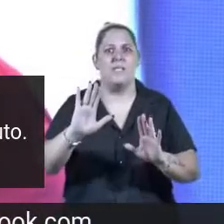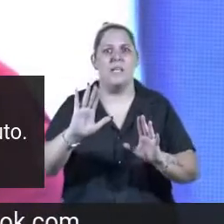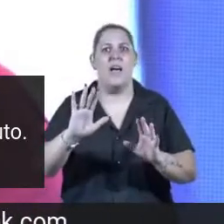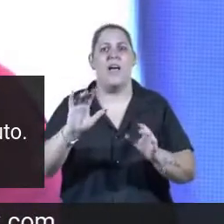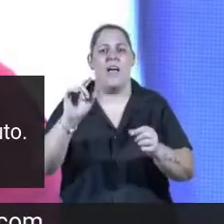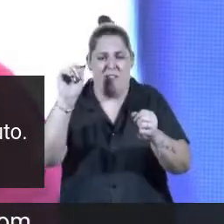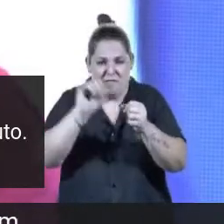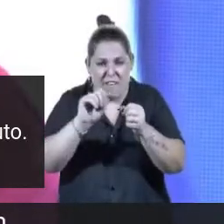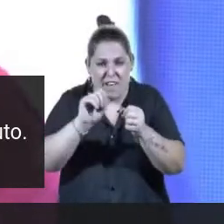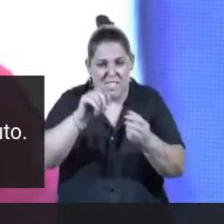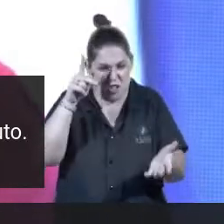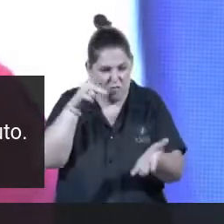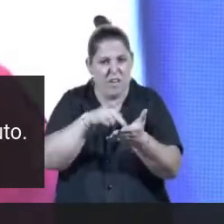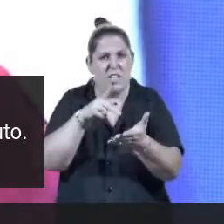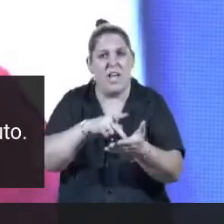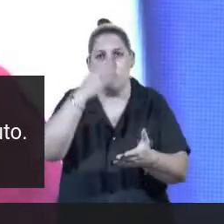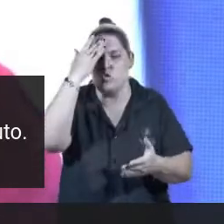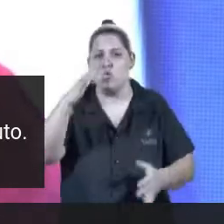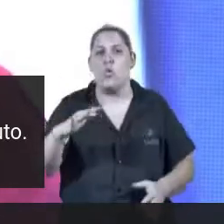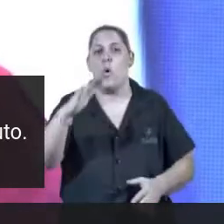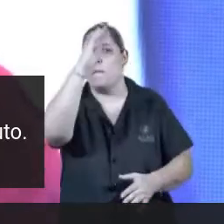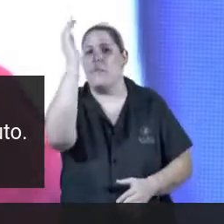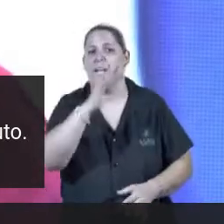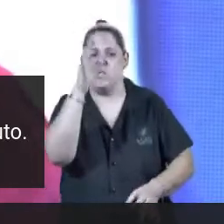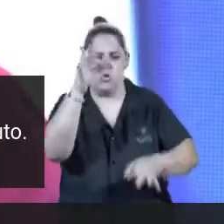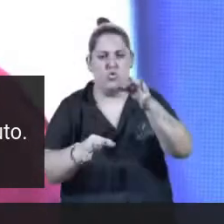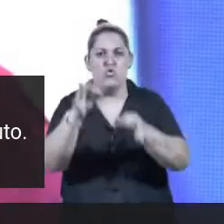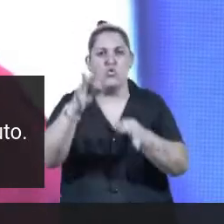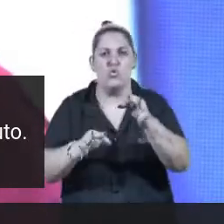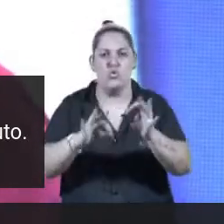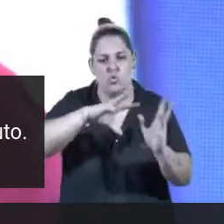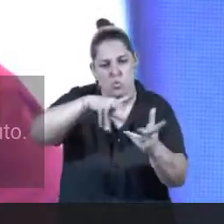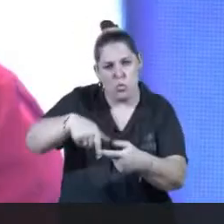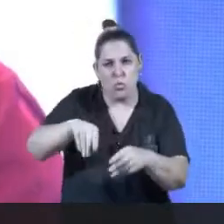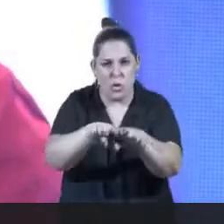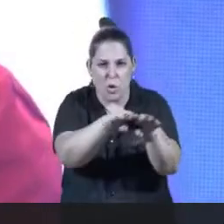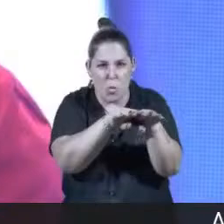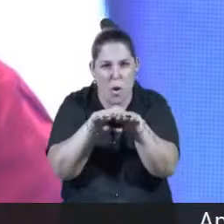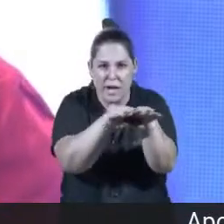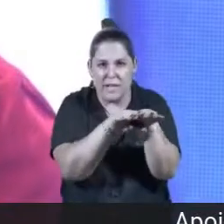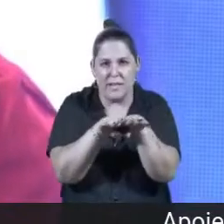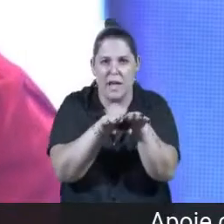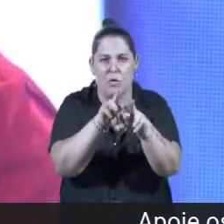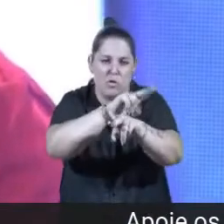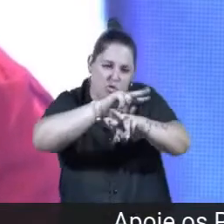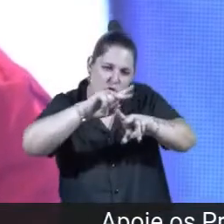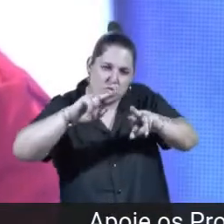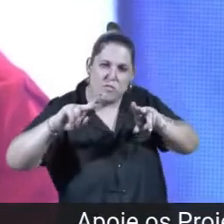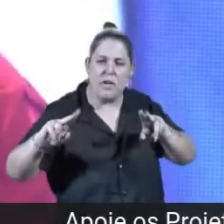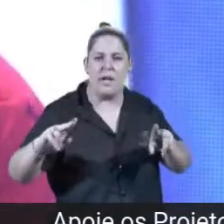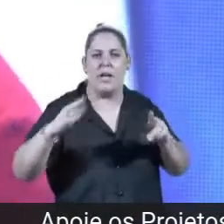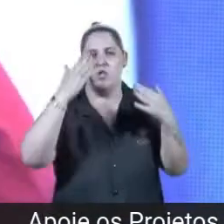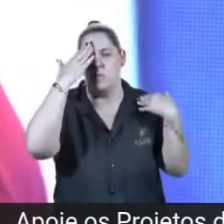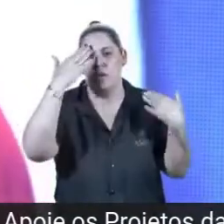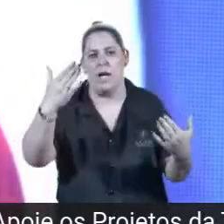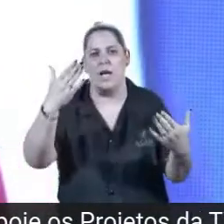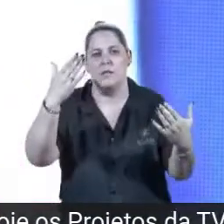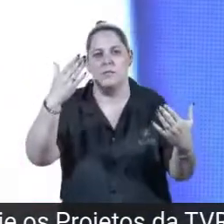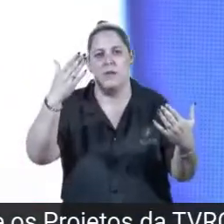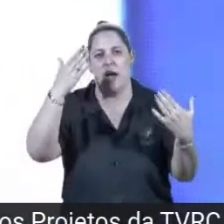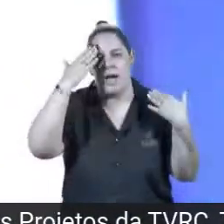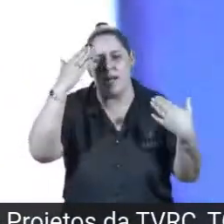sonho de um Brasil mais justo, fraterno, igualitário, inclusivo e plural. Muito obrigado, e eu